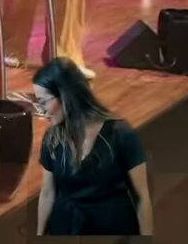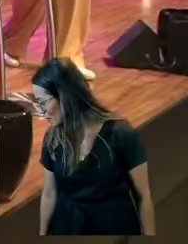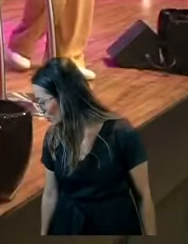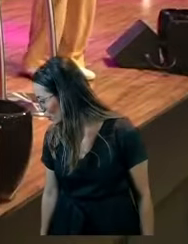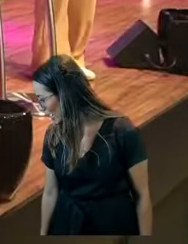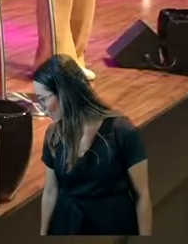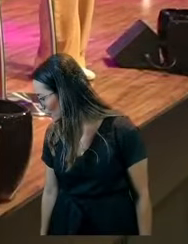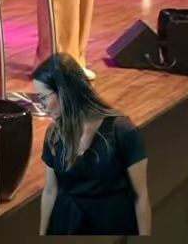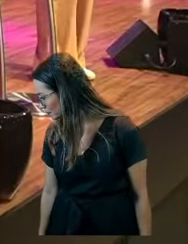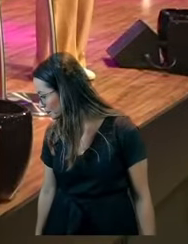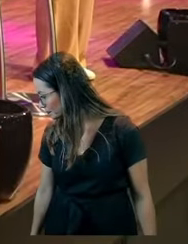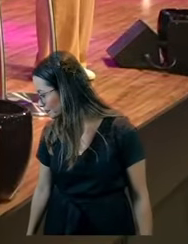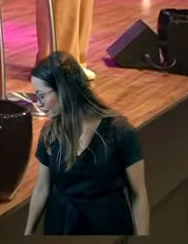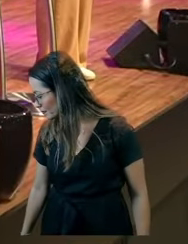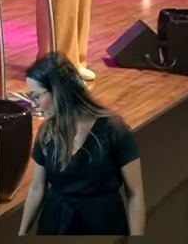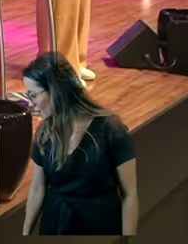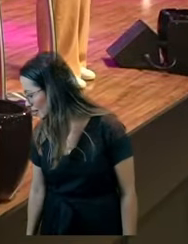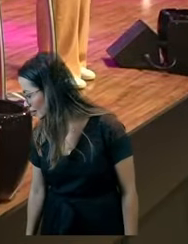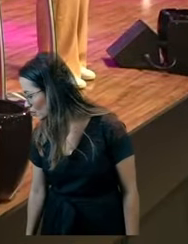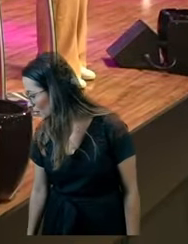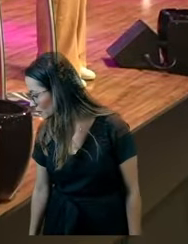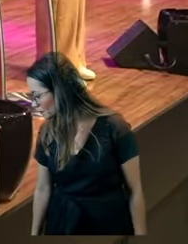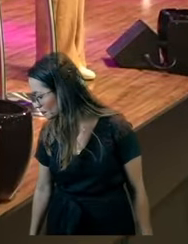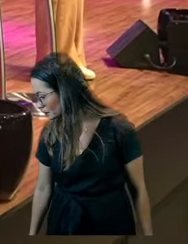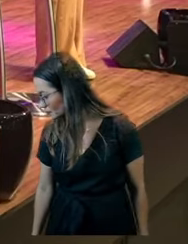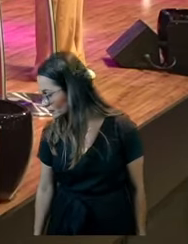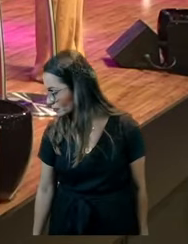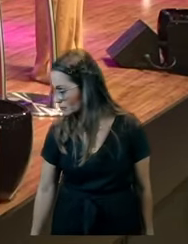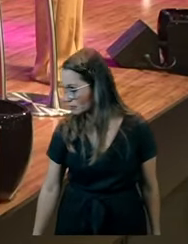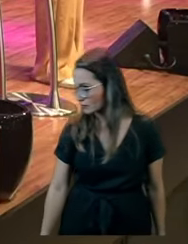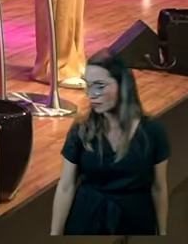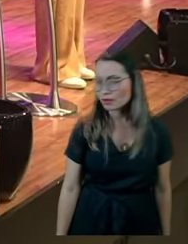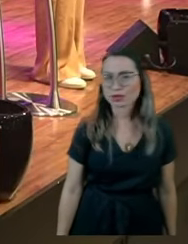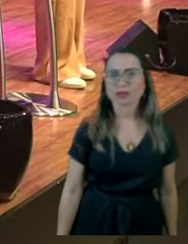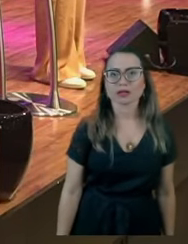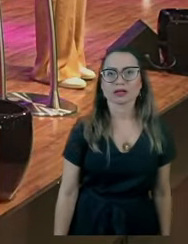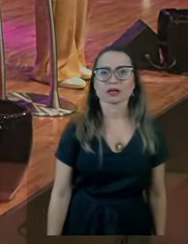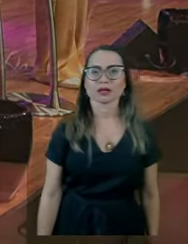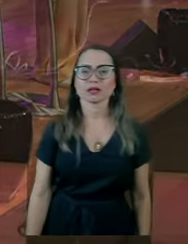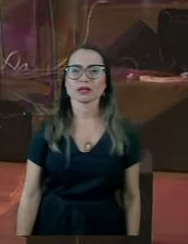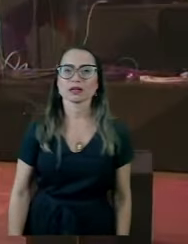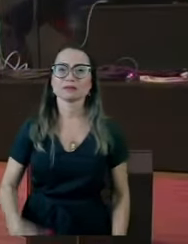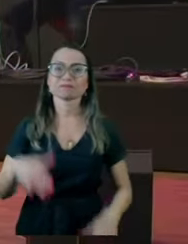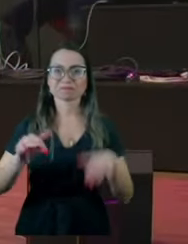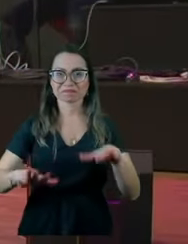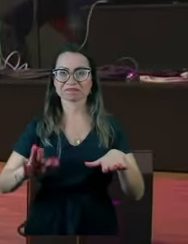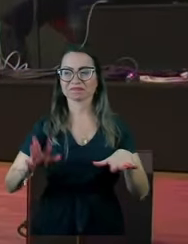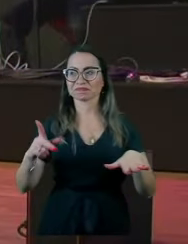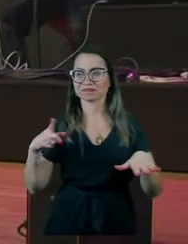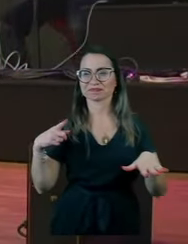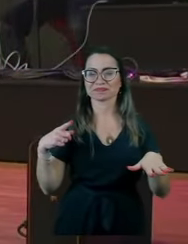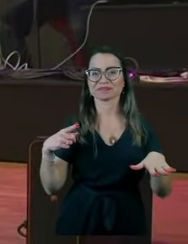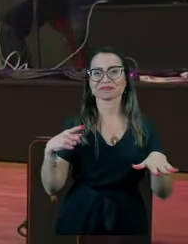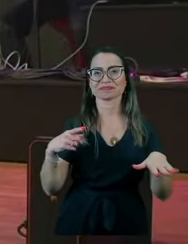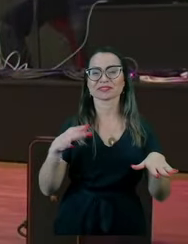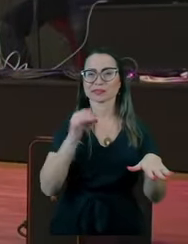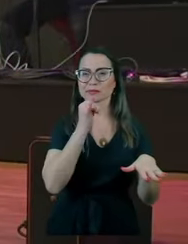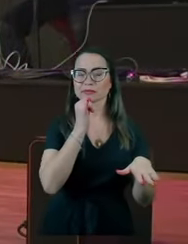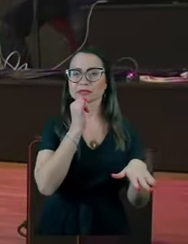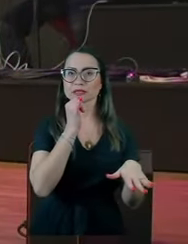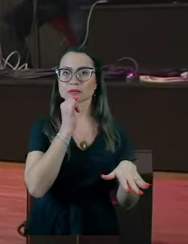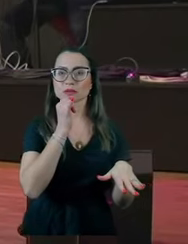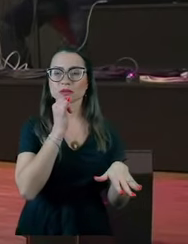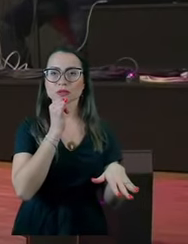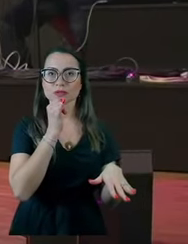assim, outro dia perguntaram, ah, mas ela cumprimenta, assim, oh, gente, eu sou uma pessoa. Às vezes ficam me colocando num lugar que não é meu, e eu